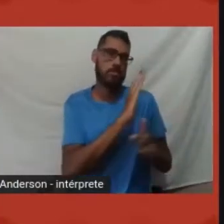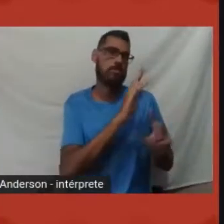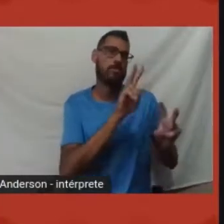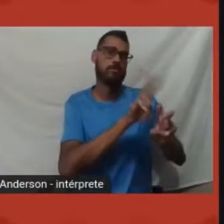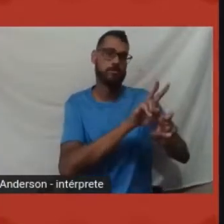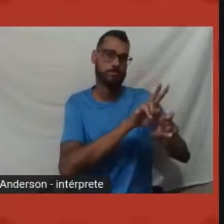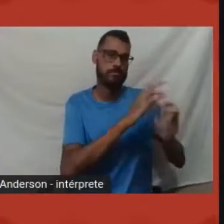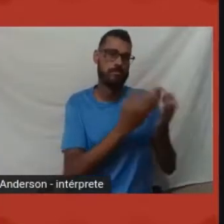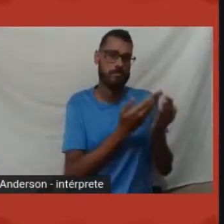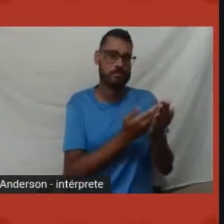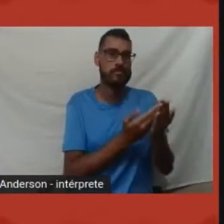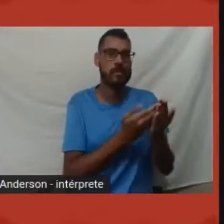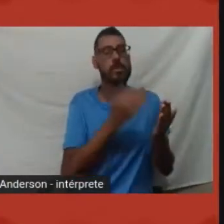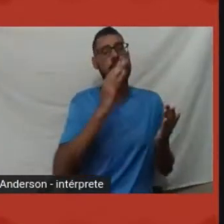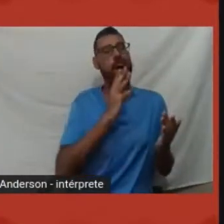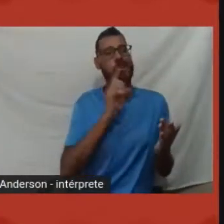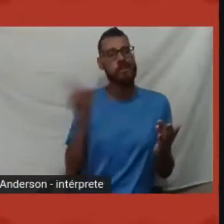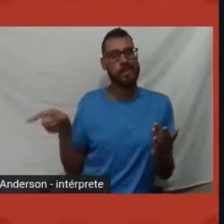interessante.